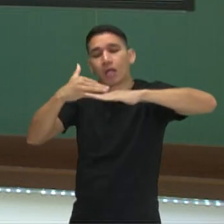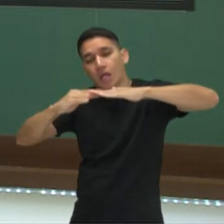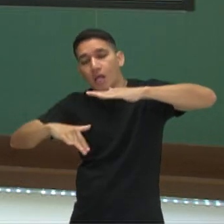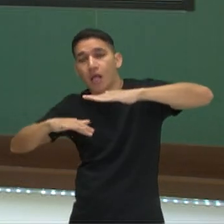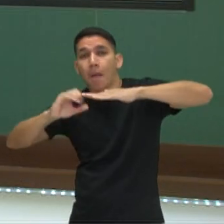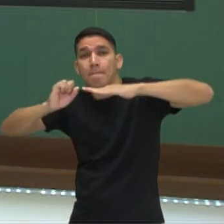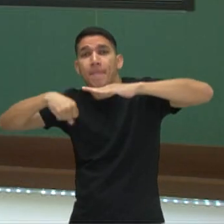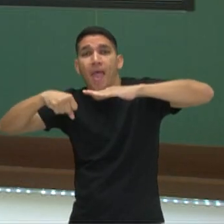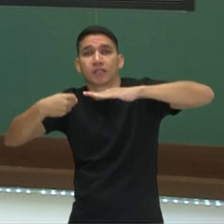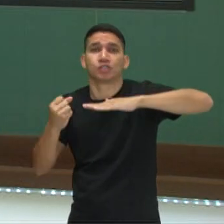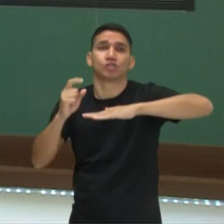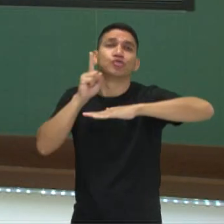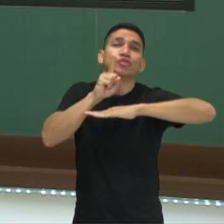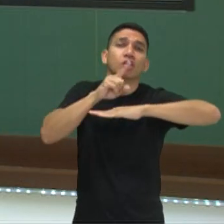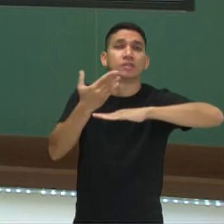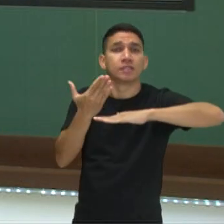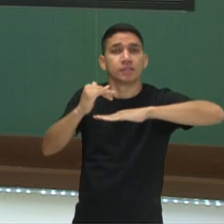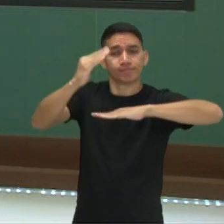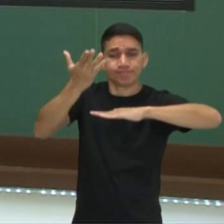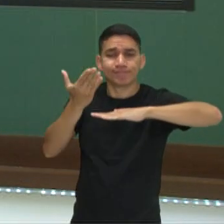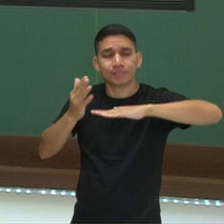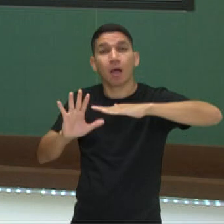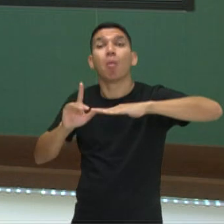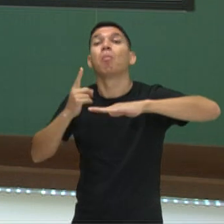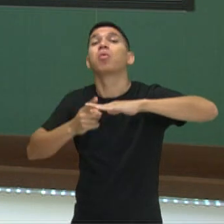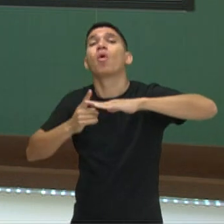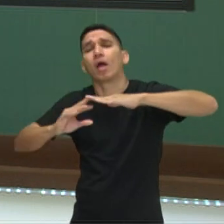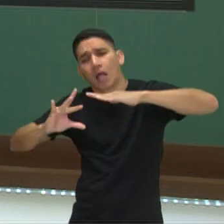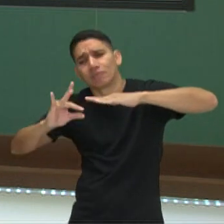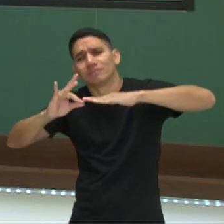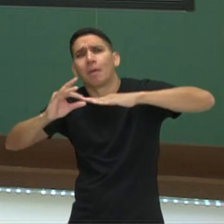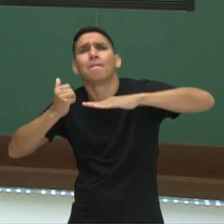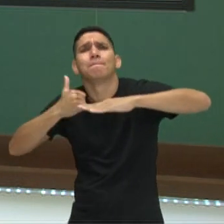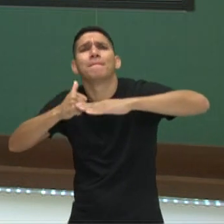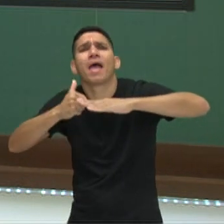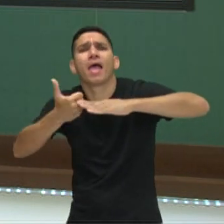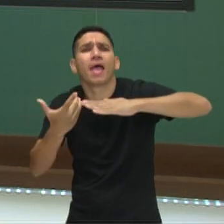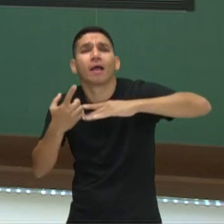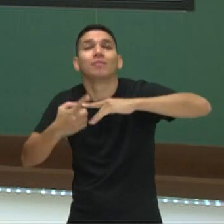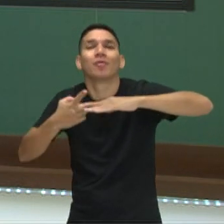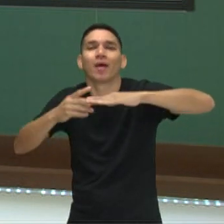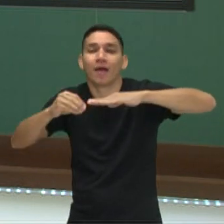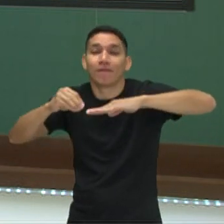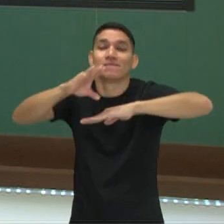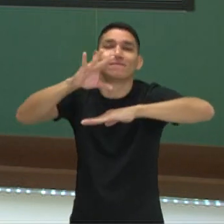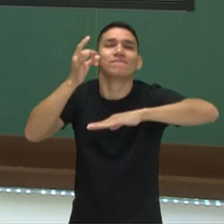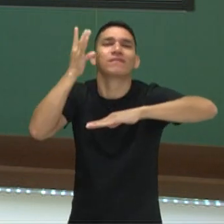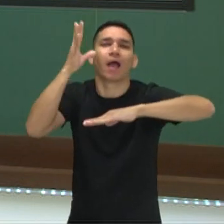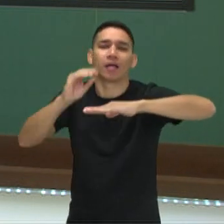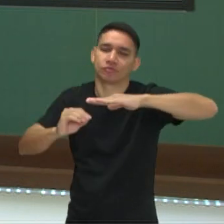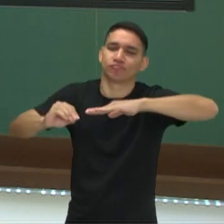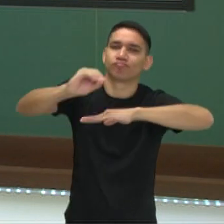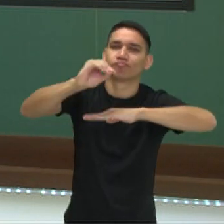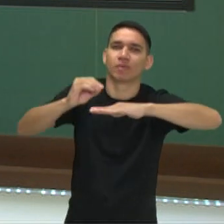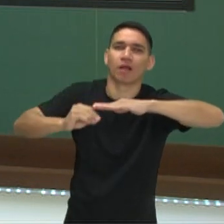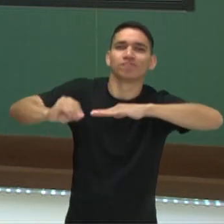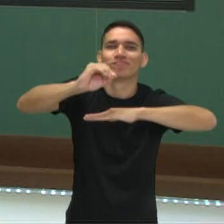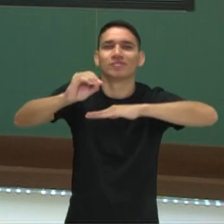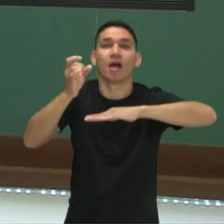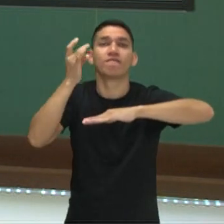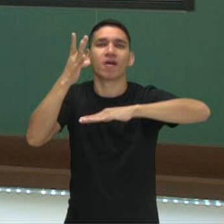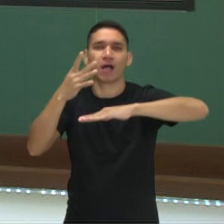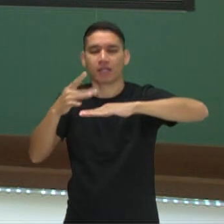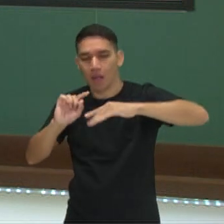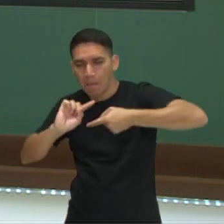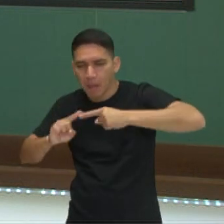depois a exportação para os Estados Unidos. Então, são montadas aqui e retornam para os Estados Unidos, então